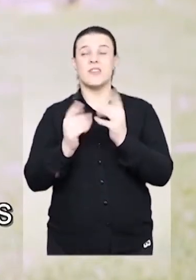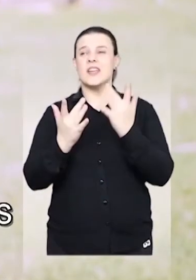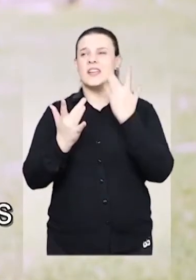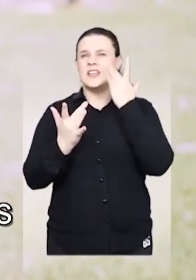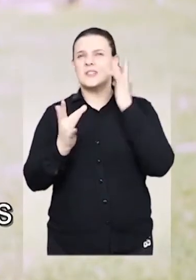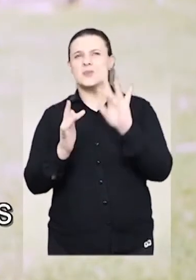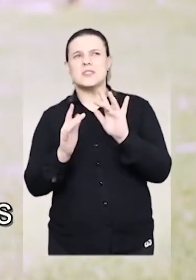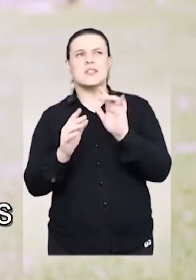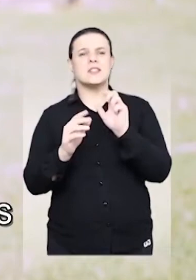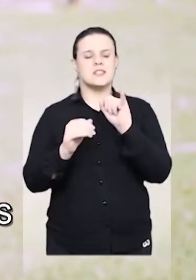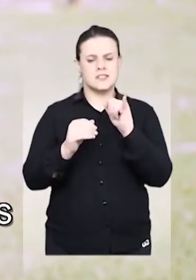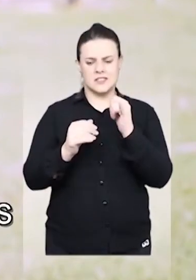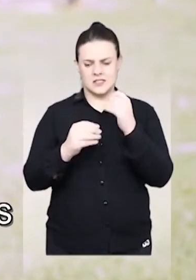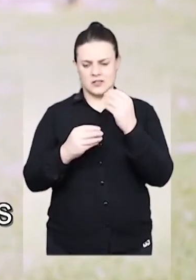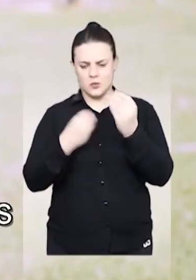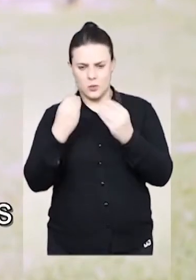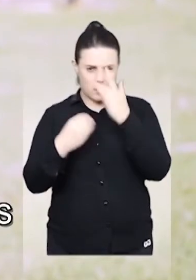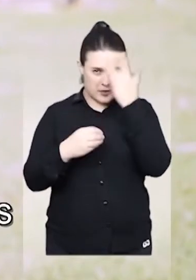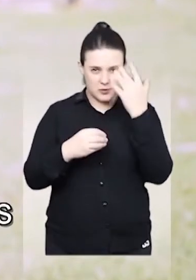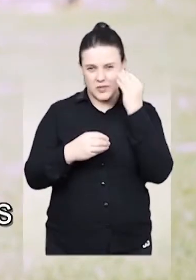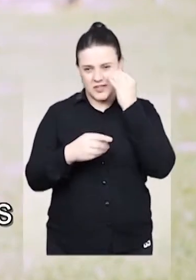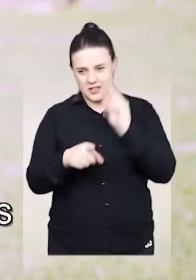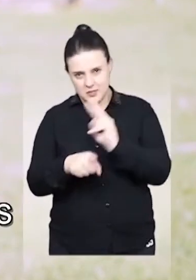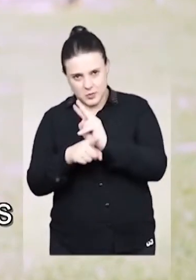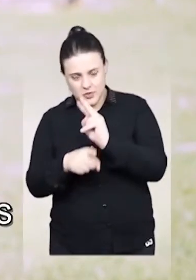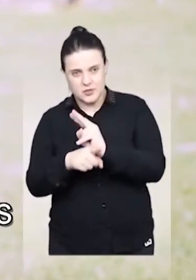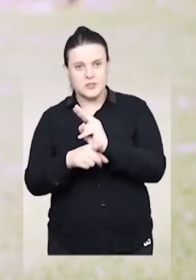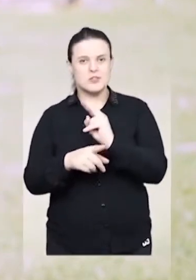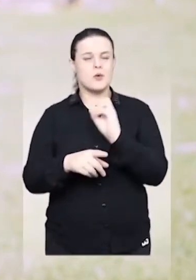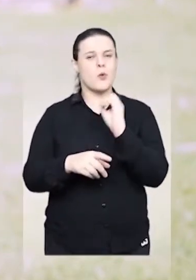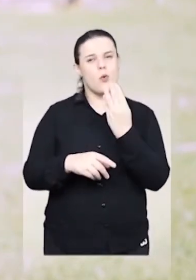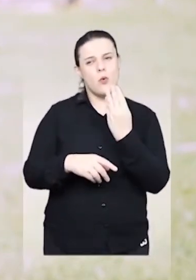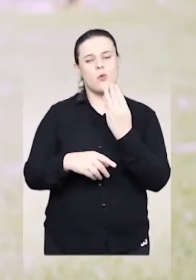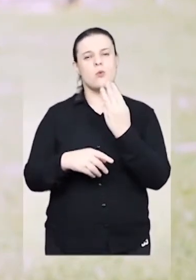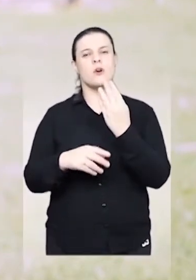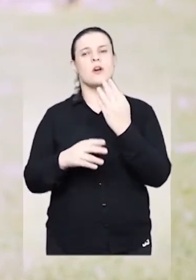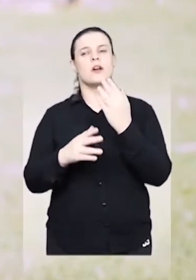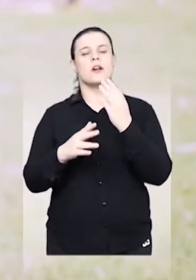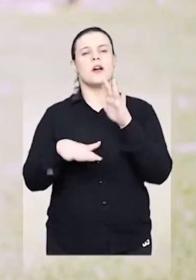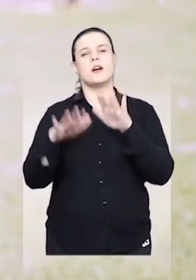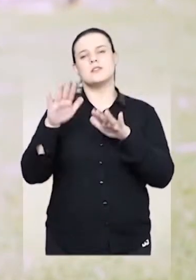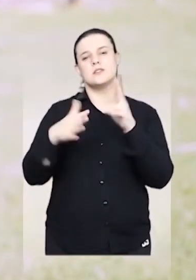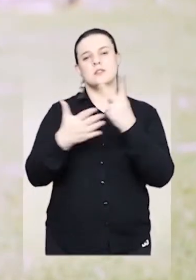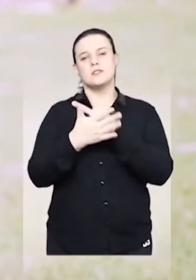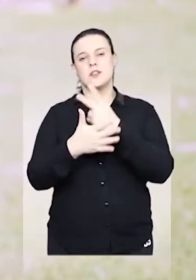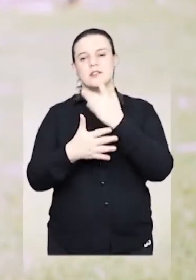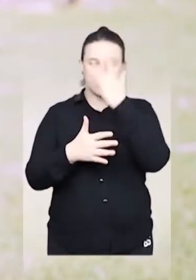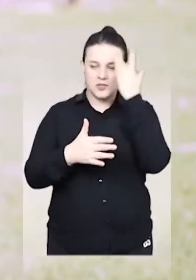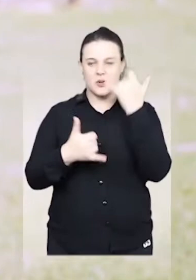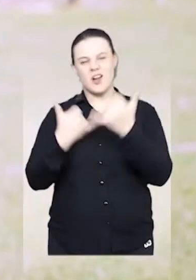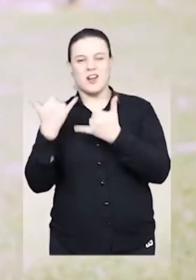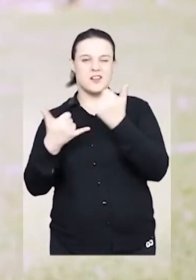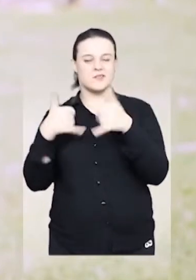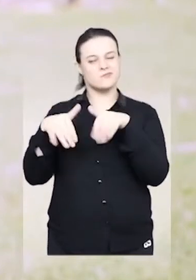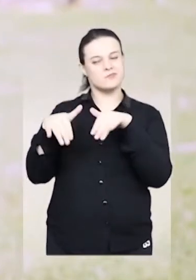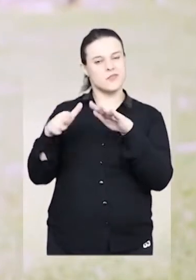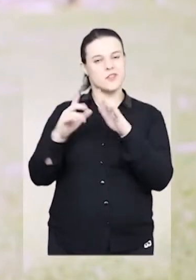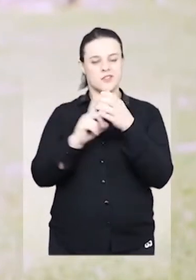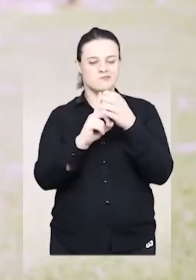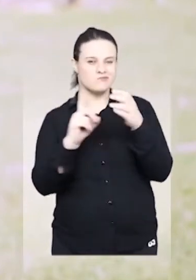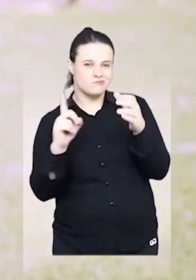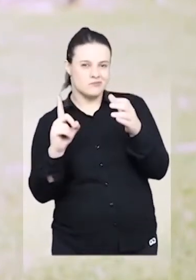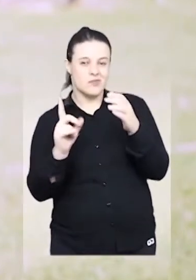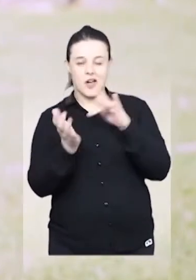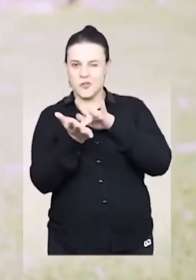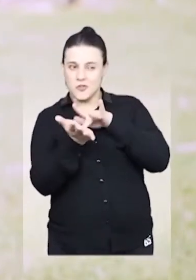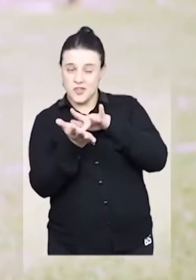eu não sei se é uma forma das pessoas tentarem te proteger, então... Ou você fica café com leite, mais à parte, e aí